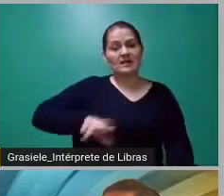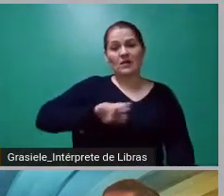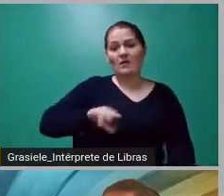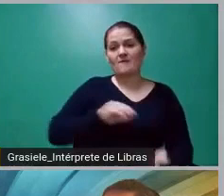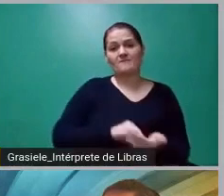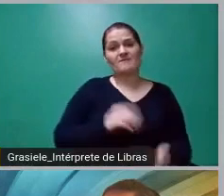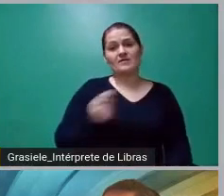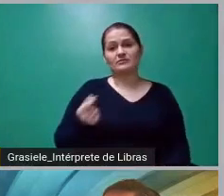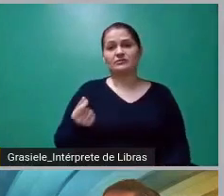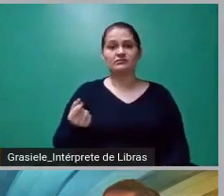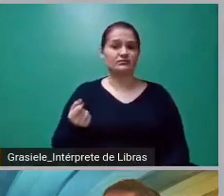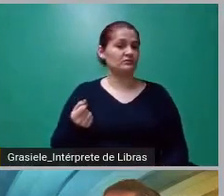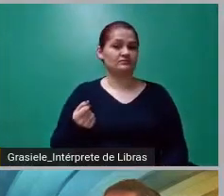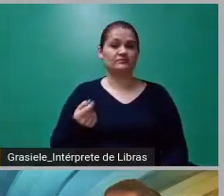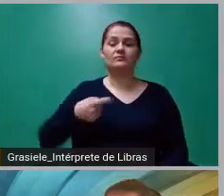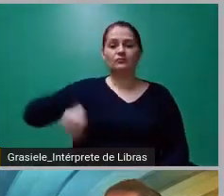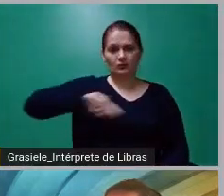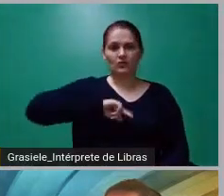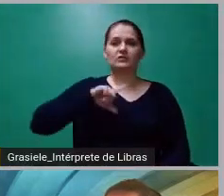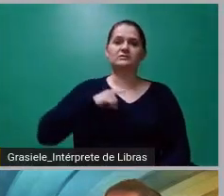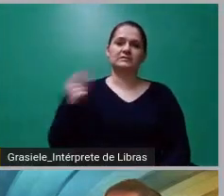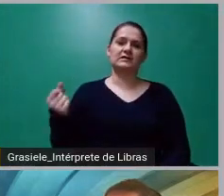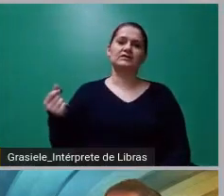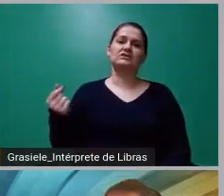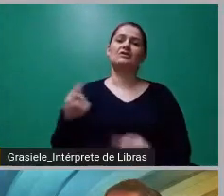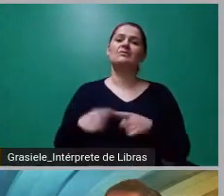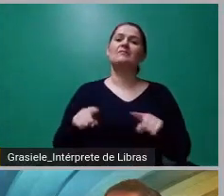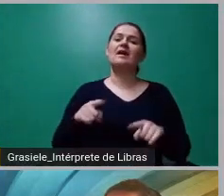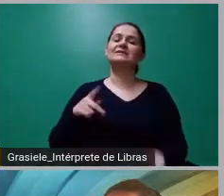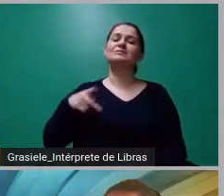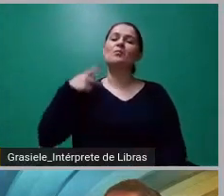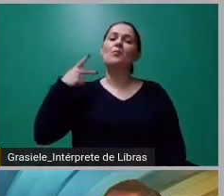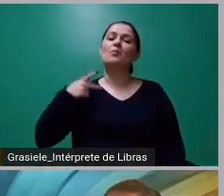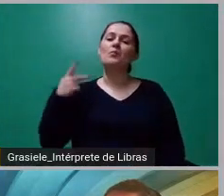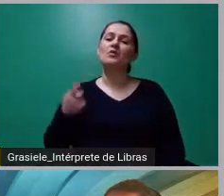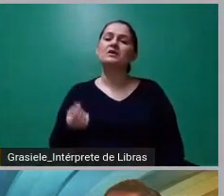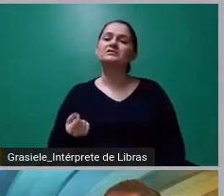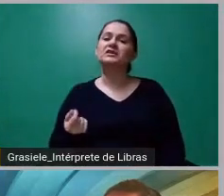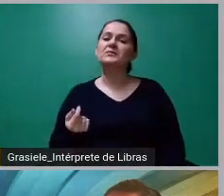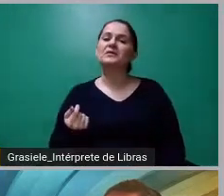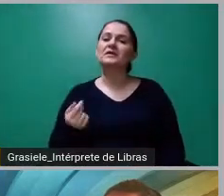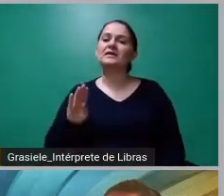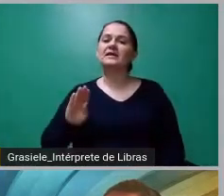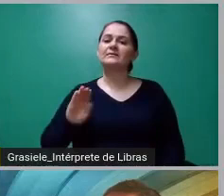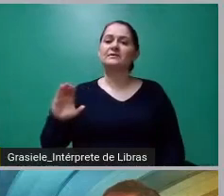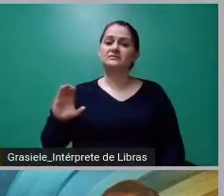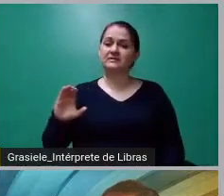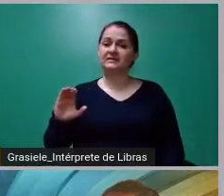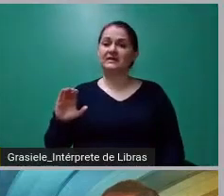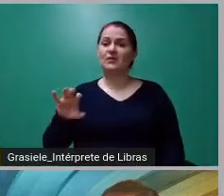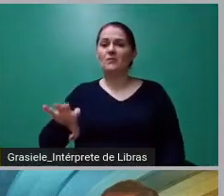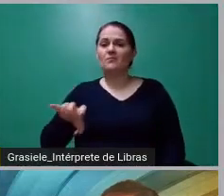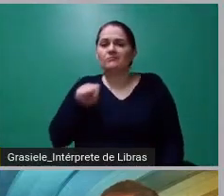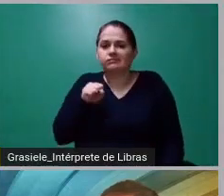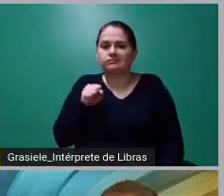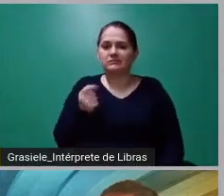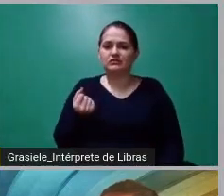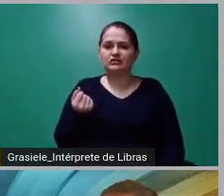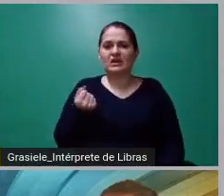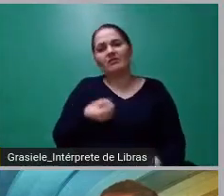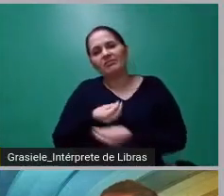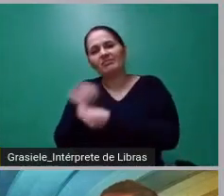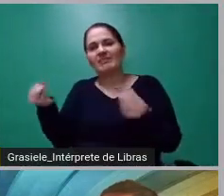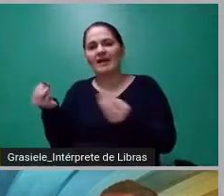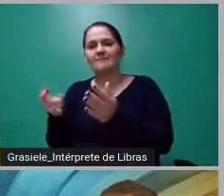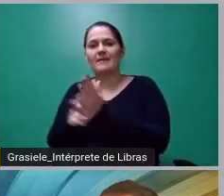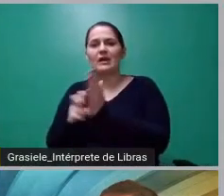do Banco Central seca esse dinheiro e fica remunerando aos bancos. O desemprego disparou e a crise